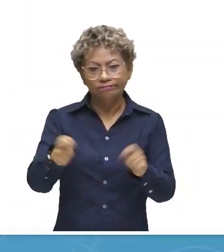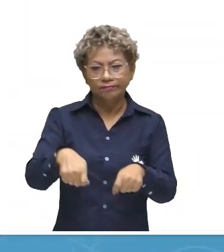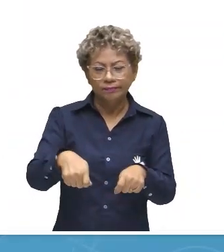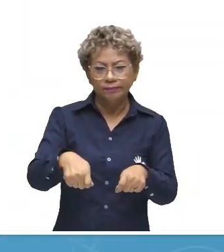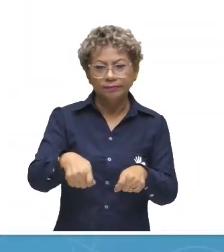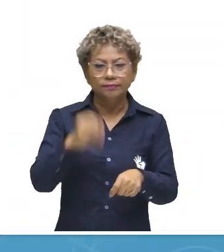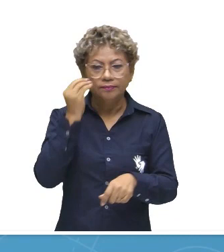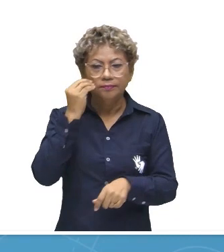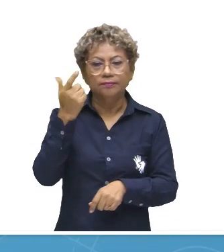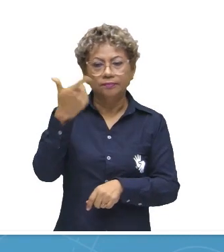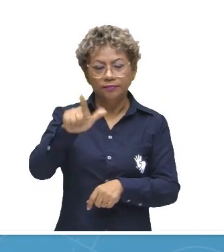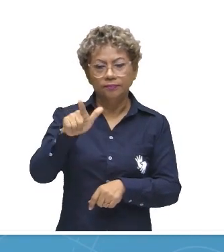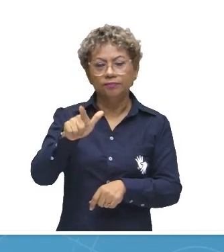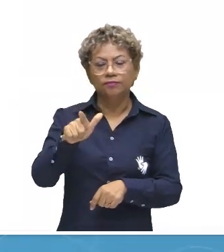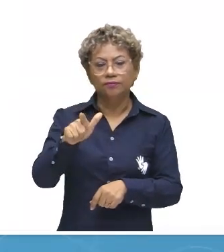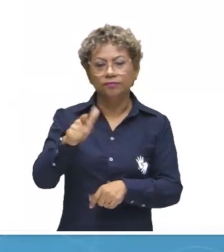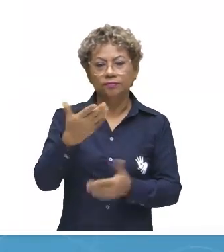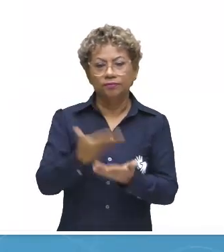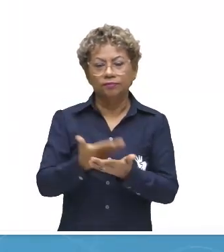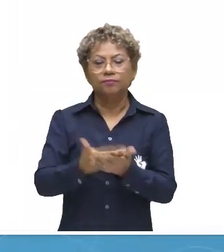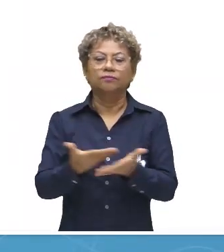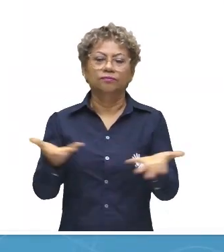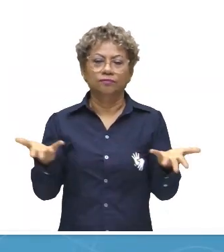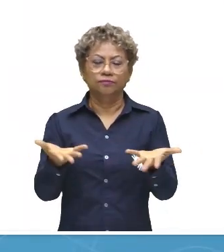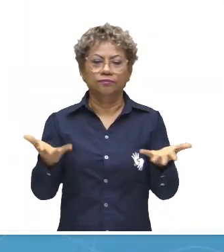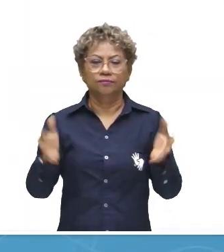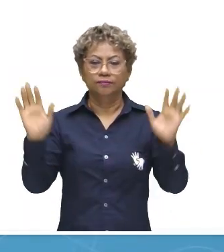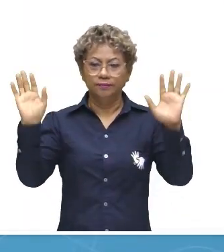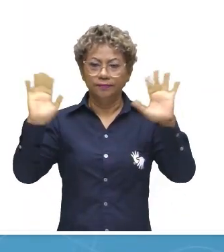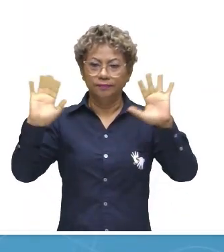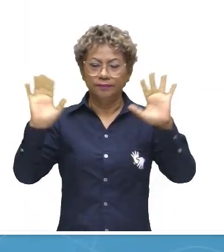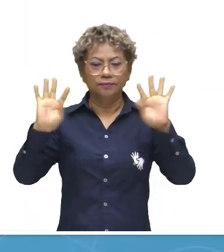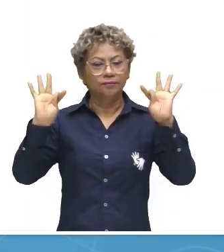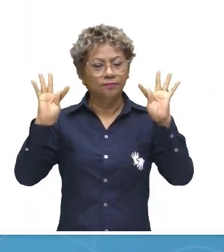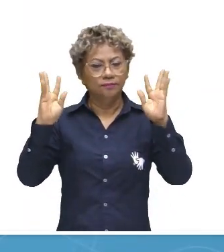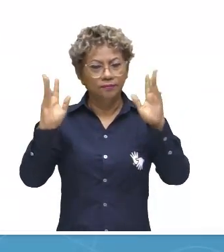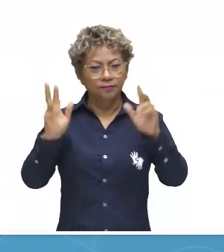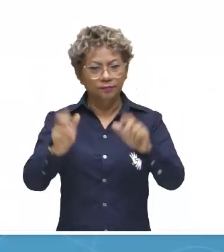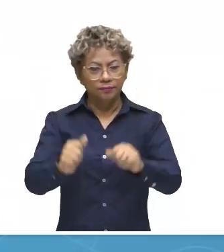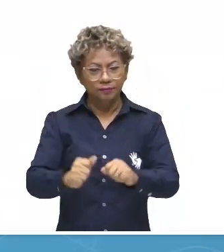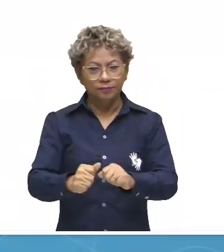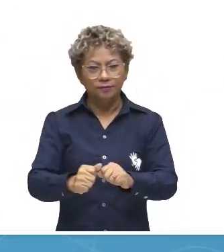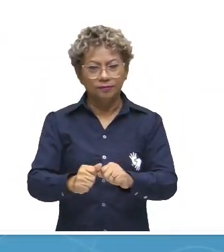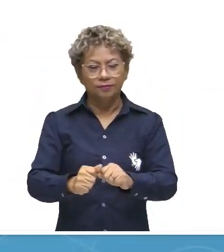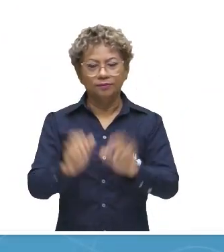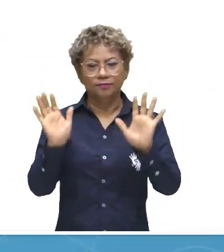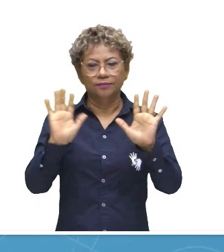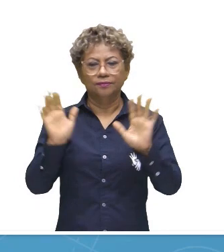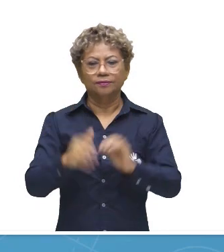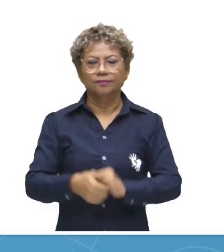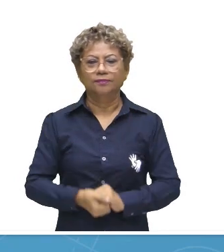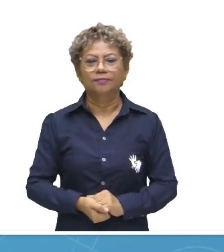o conteúdo da aula de hoje. Sem mais, desejo a todos aí uma boa tarde e até a próxima.